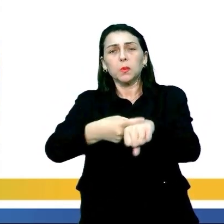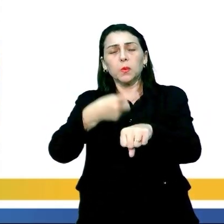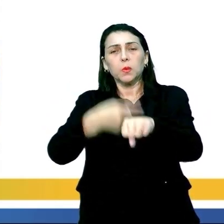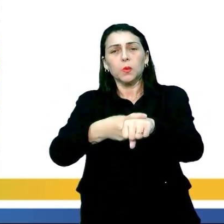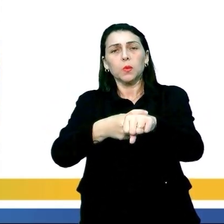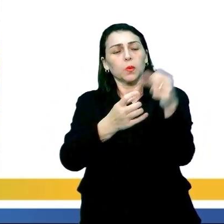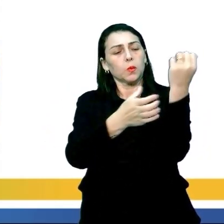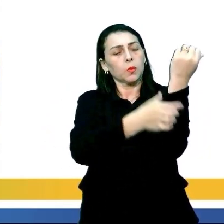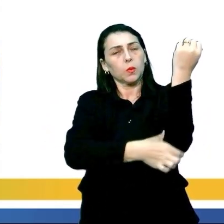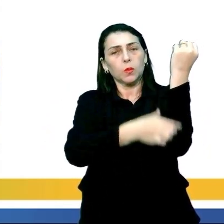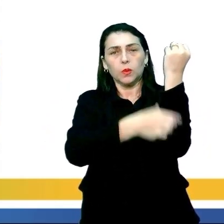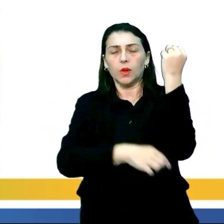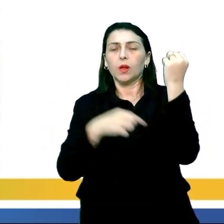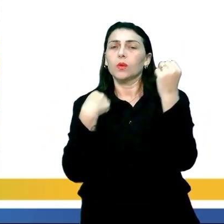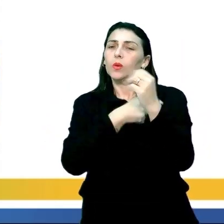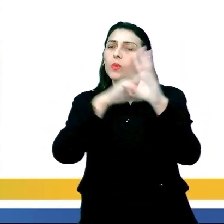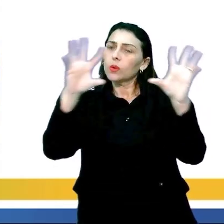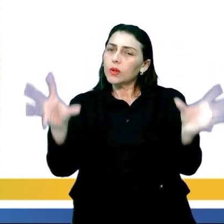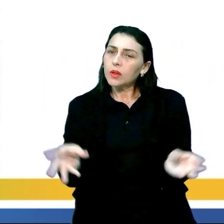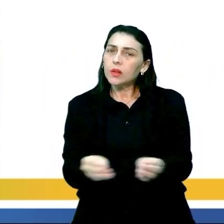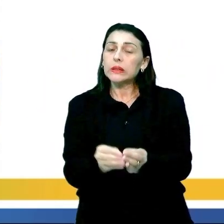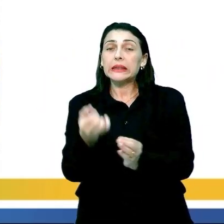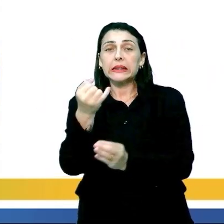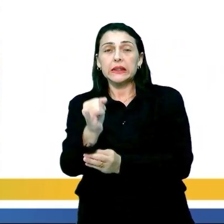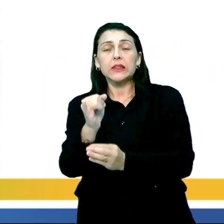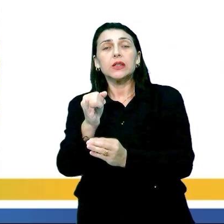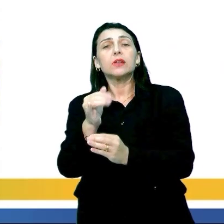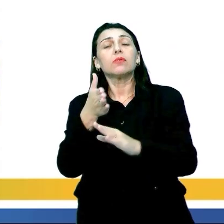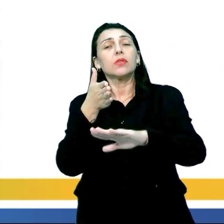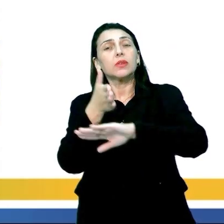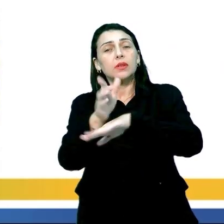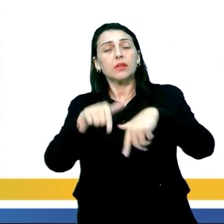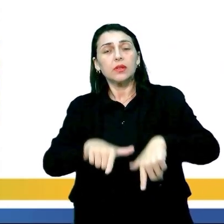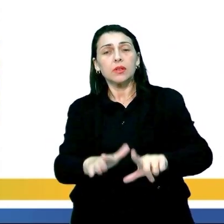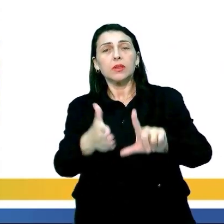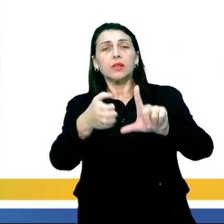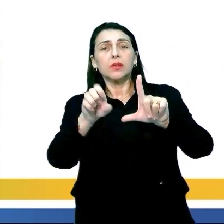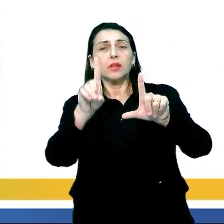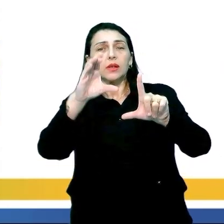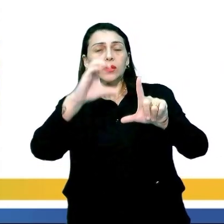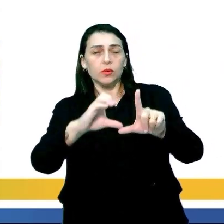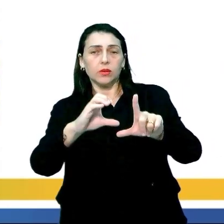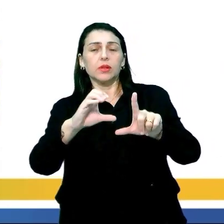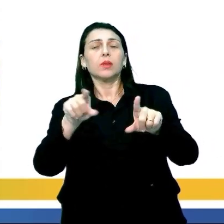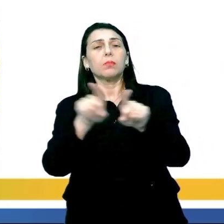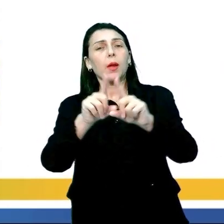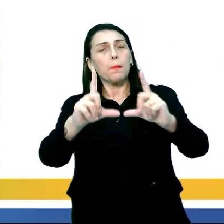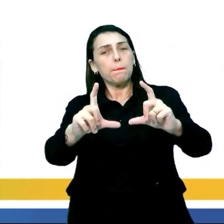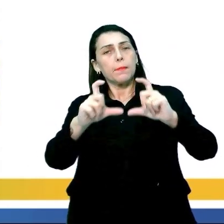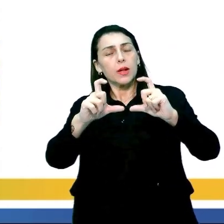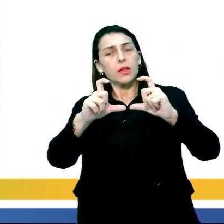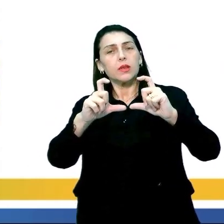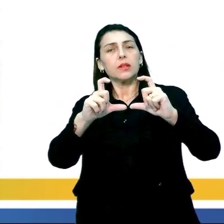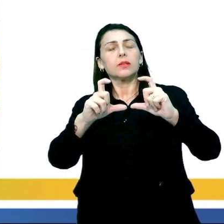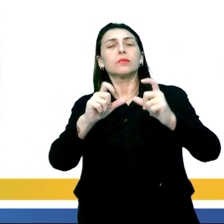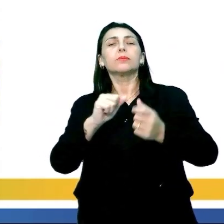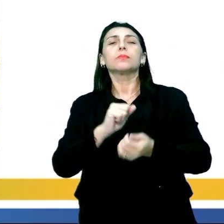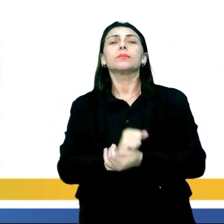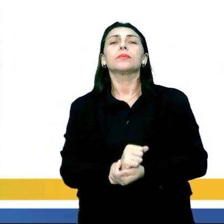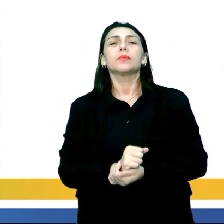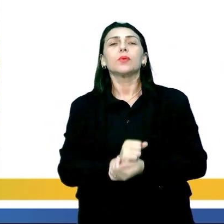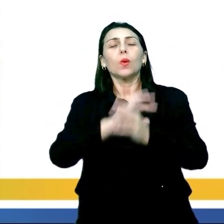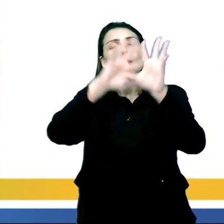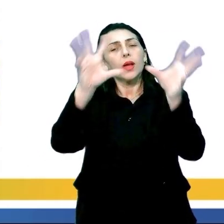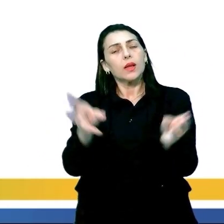grossas. Então, esse é o nosso resumão. Se você for acessar a plataforma Eduque, você pode estar, inclusive, tirando um print dessa tela